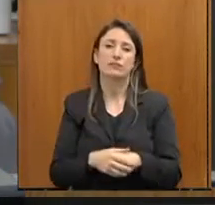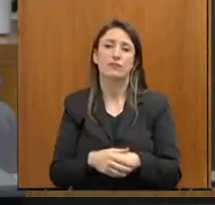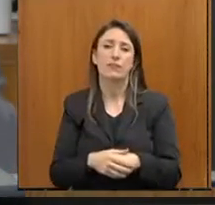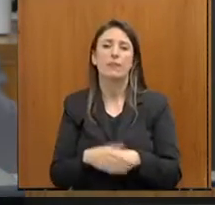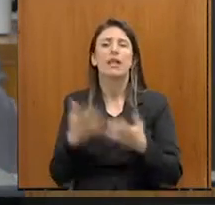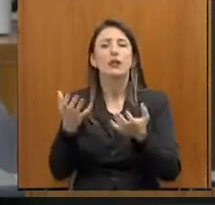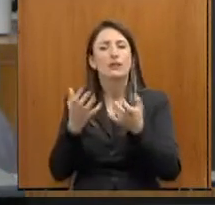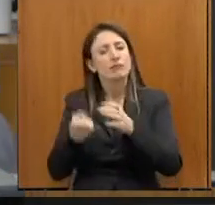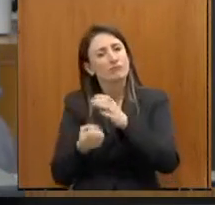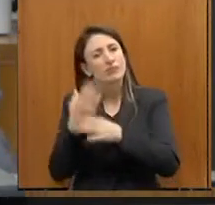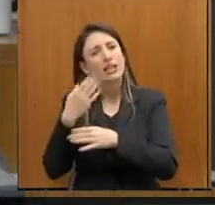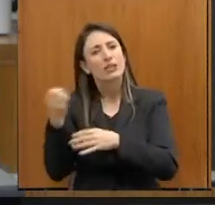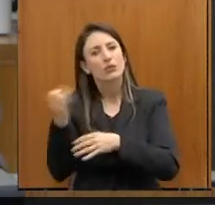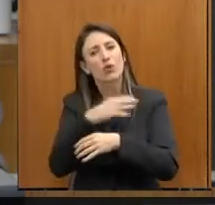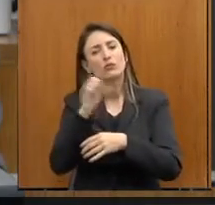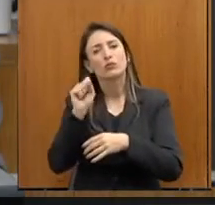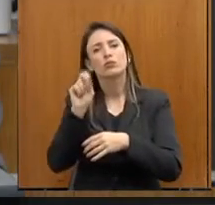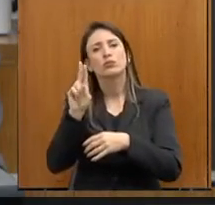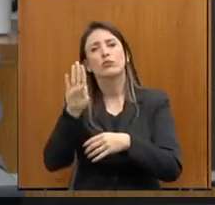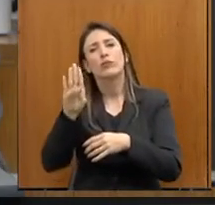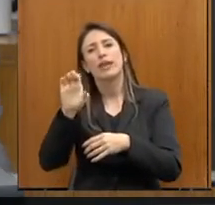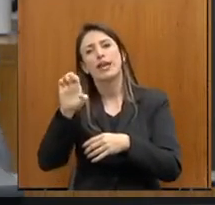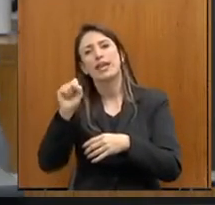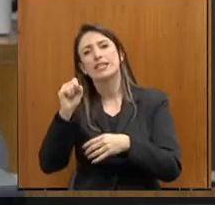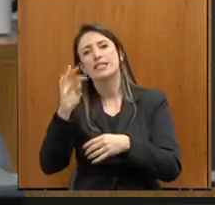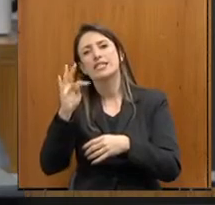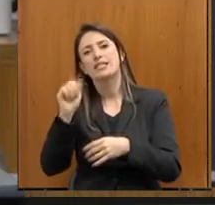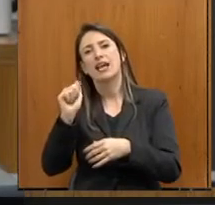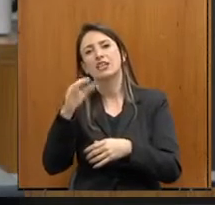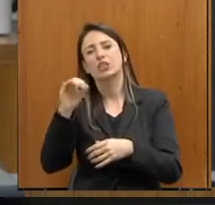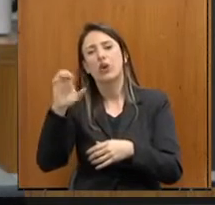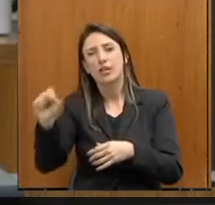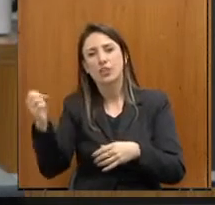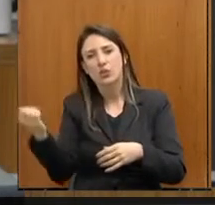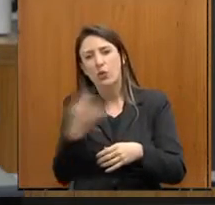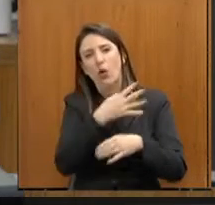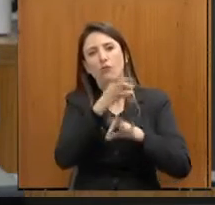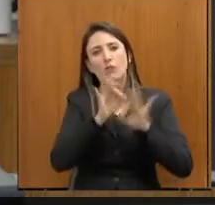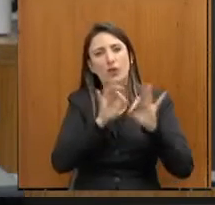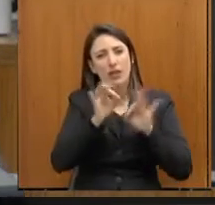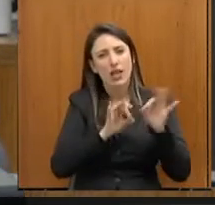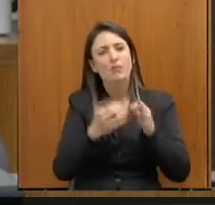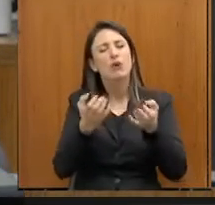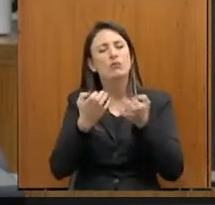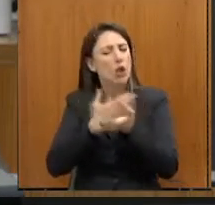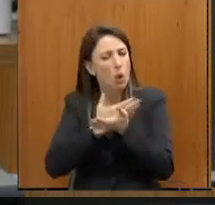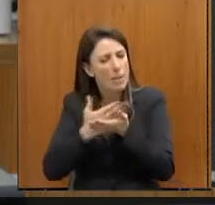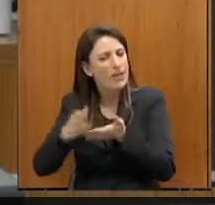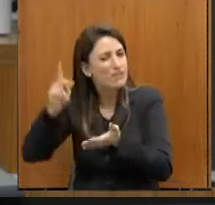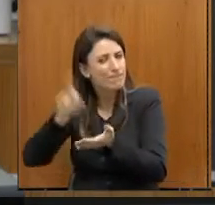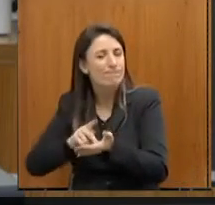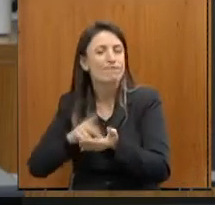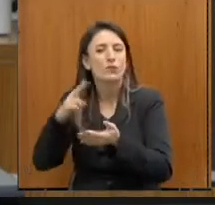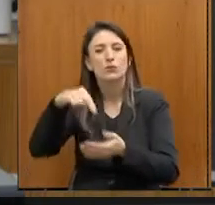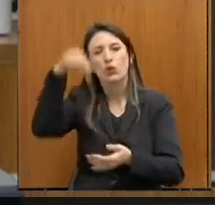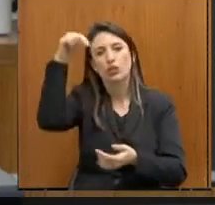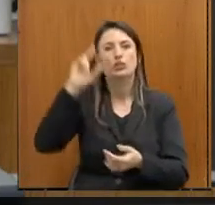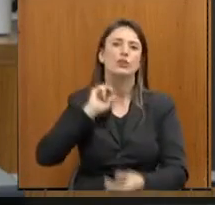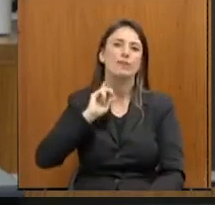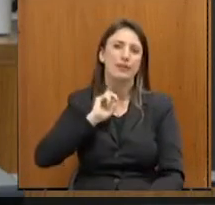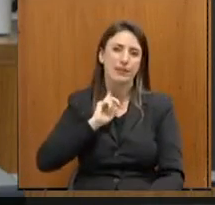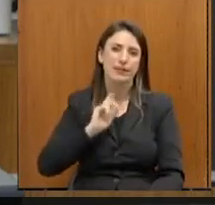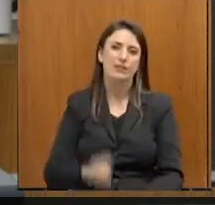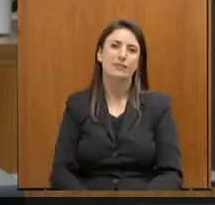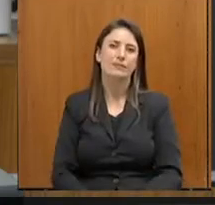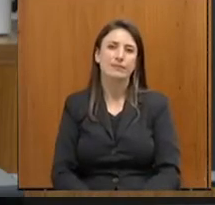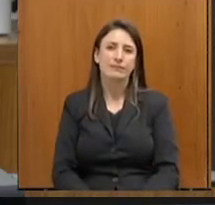novas subestações de novo programa que possa iniciar pelo norte de Minas e também a questão